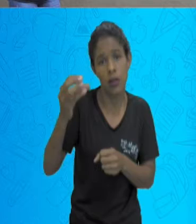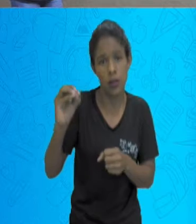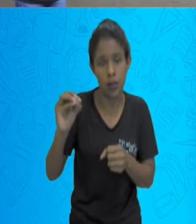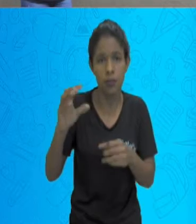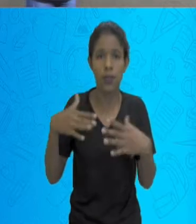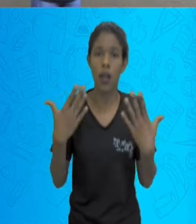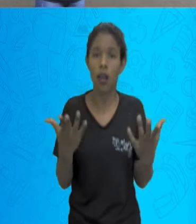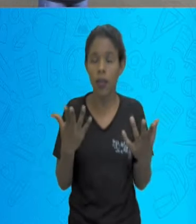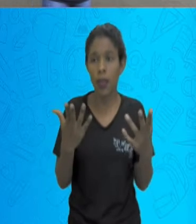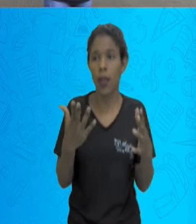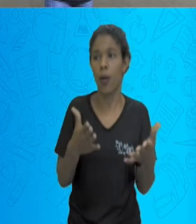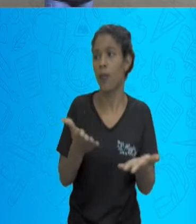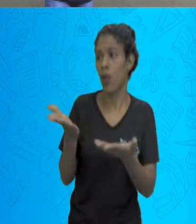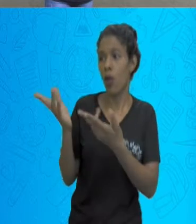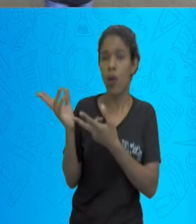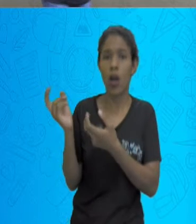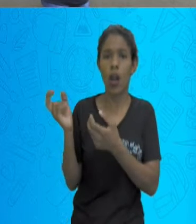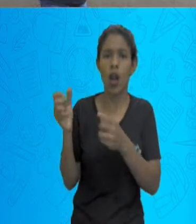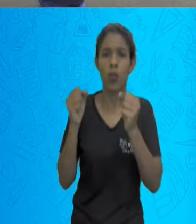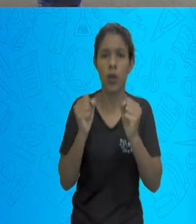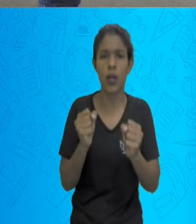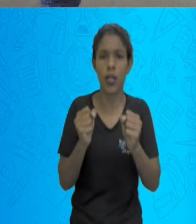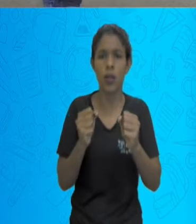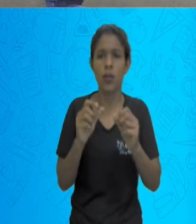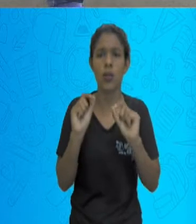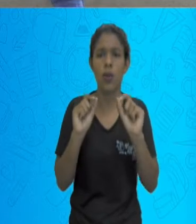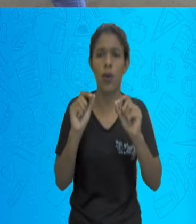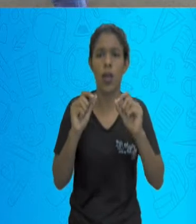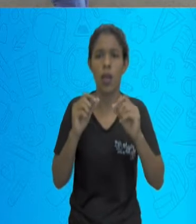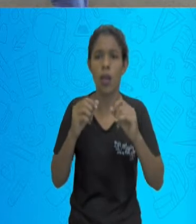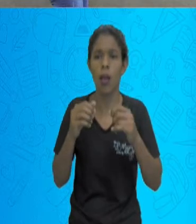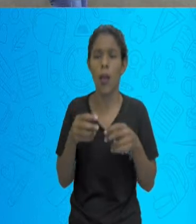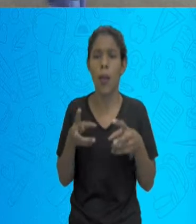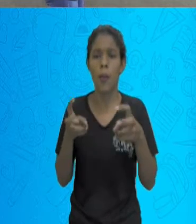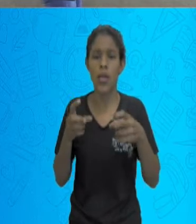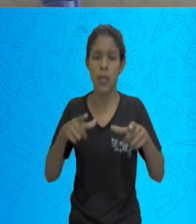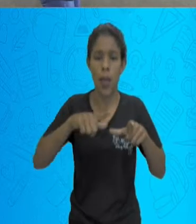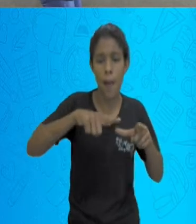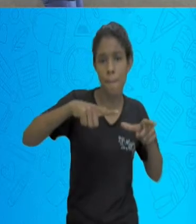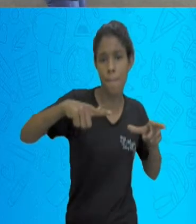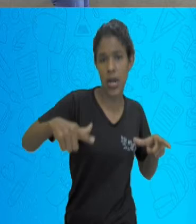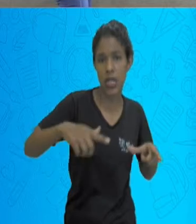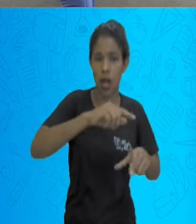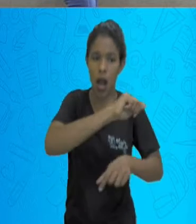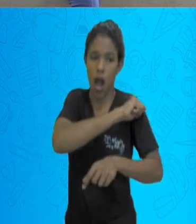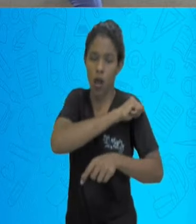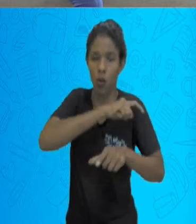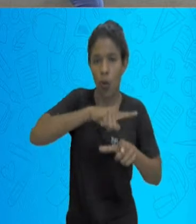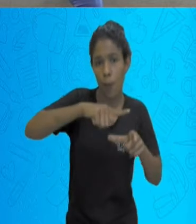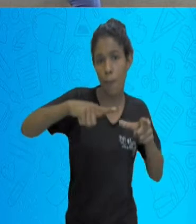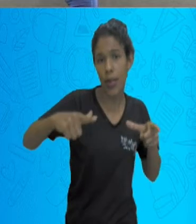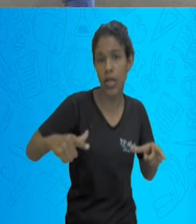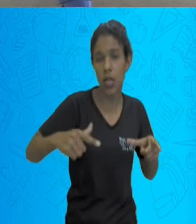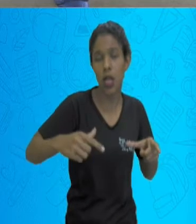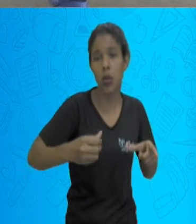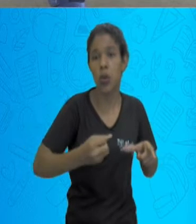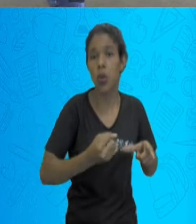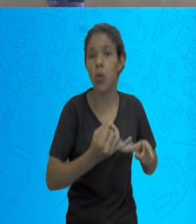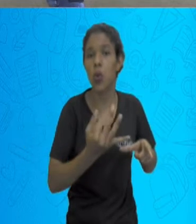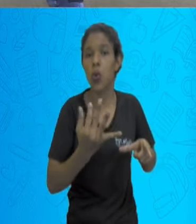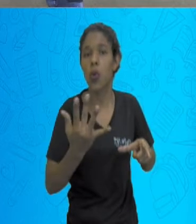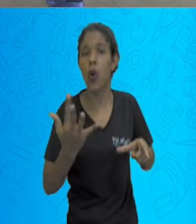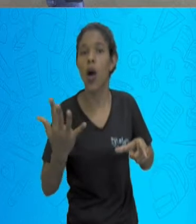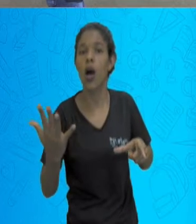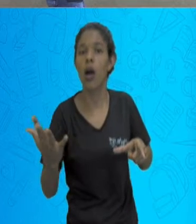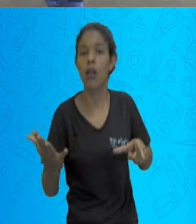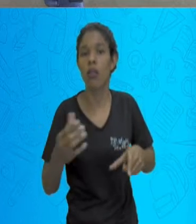eu posso acompanhar a quantidade de matrícula por série, no 8º, no 7º e no 9º